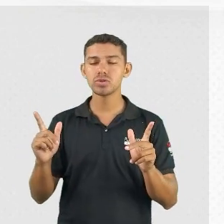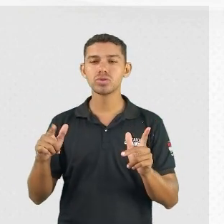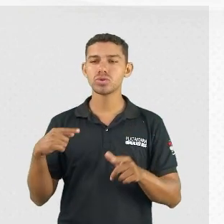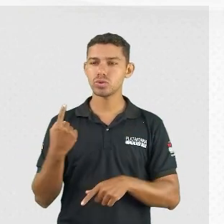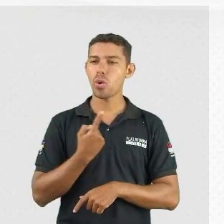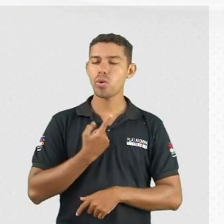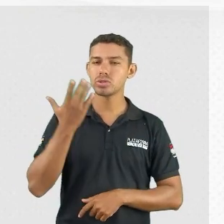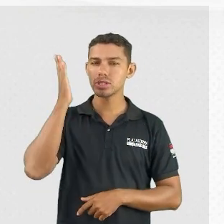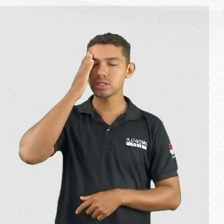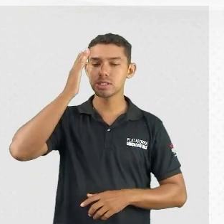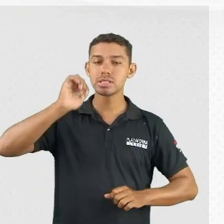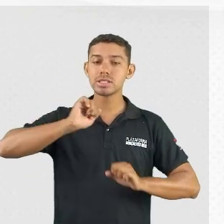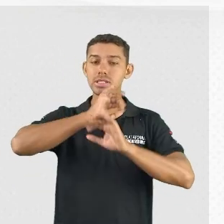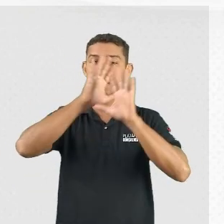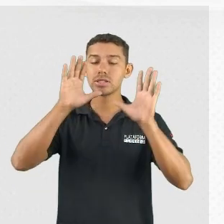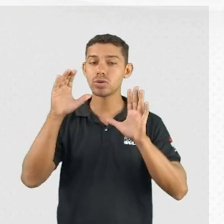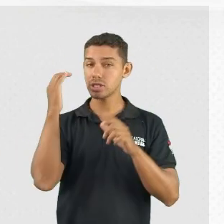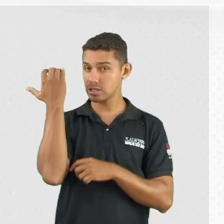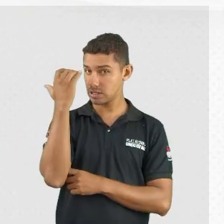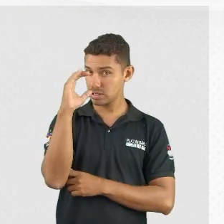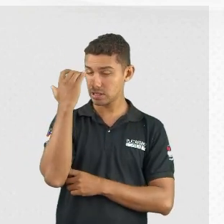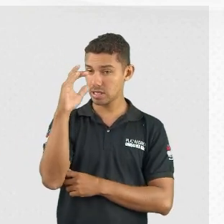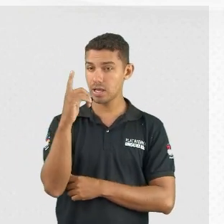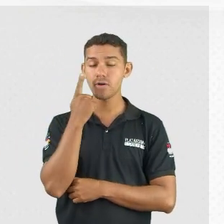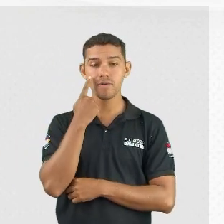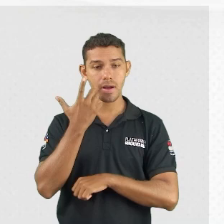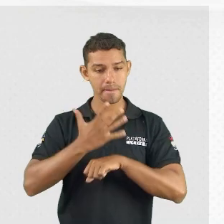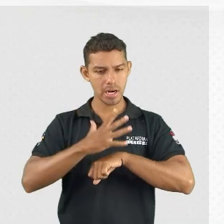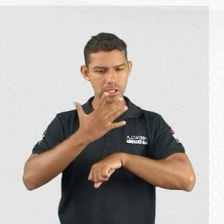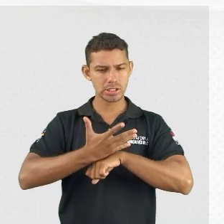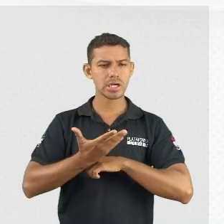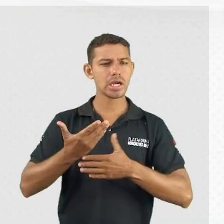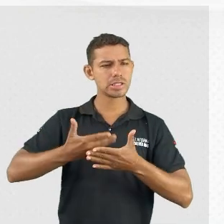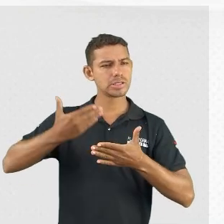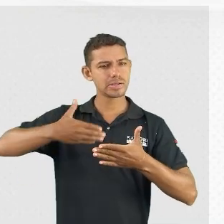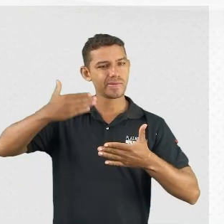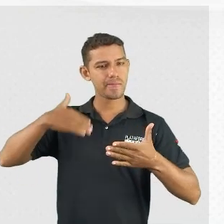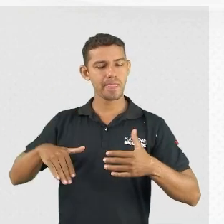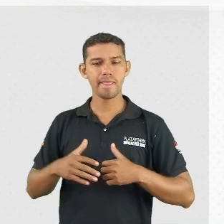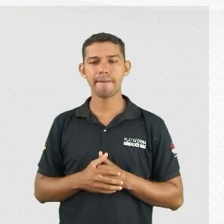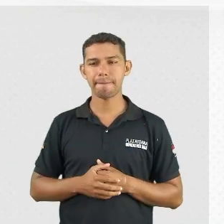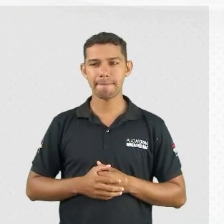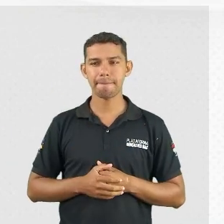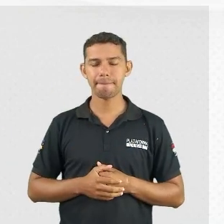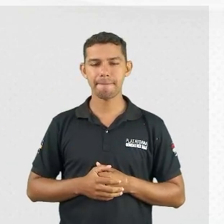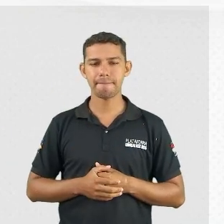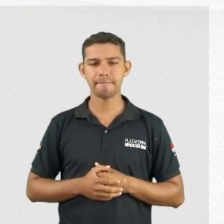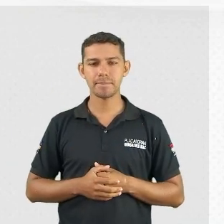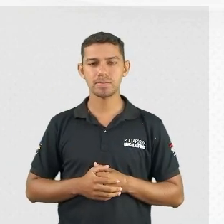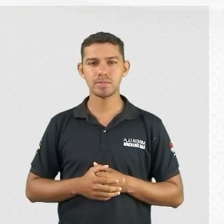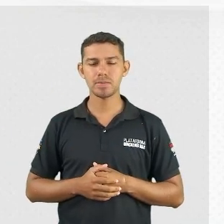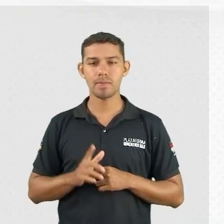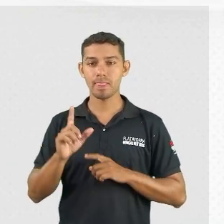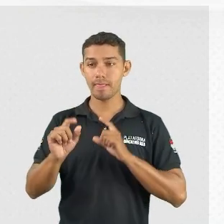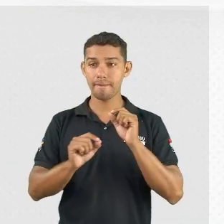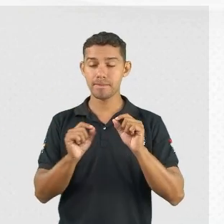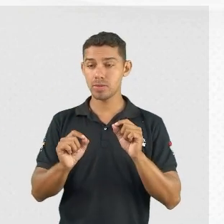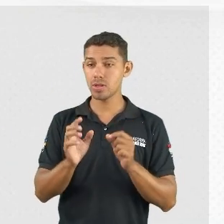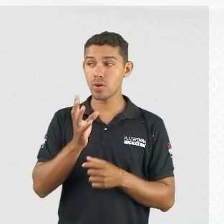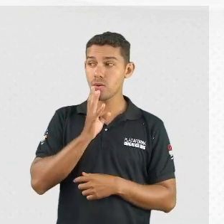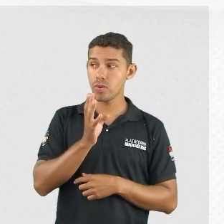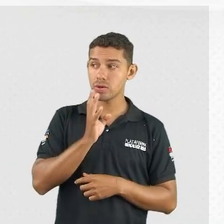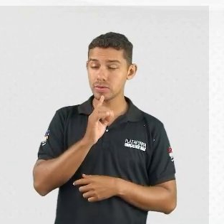entende por nossa ciência. A gente já viu isso numa prática anterior, né? Numa aula anterior, em que o